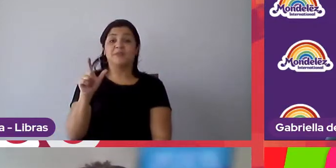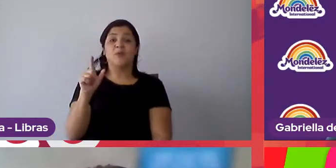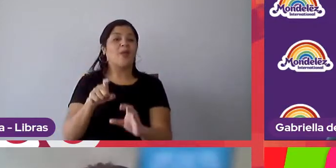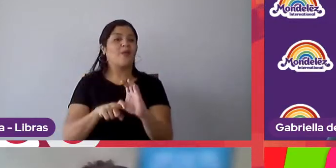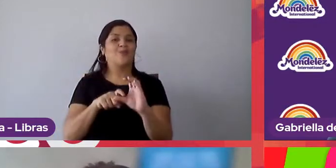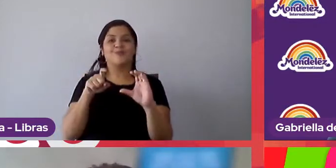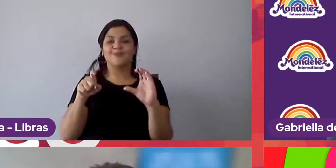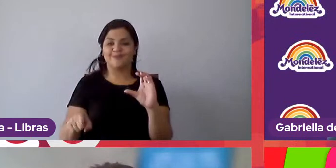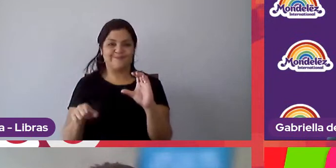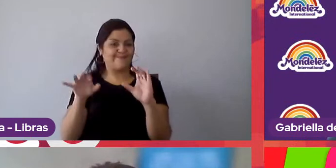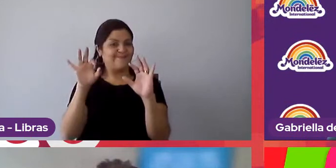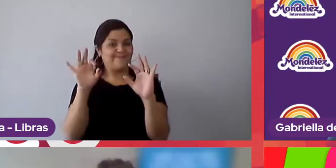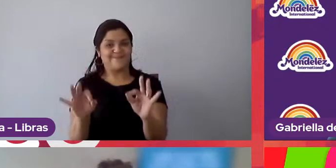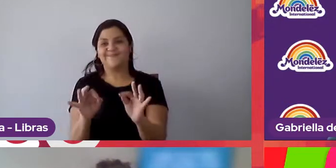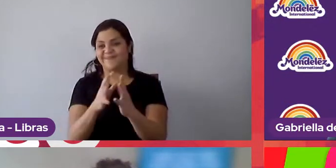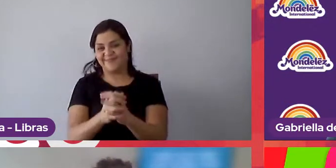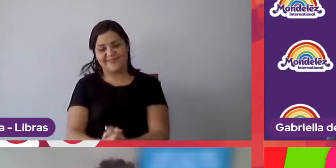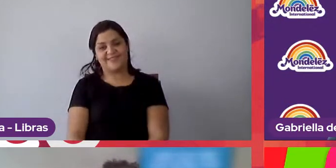é,